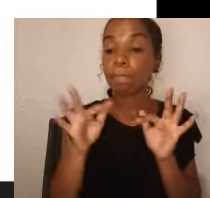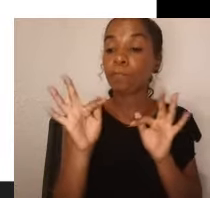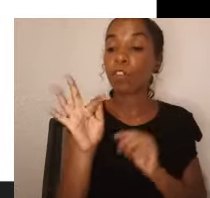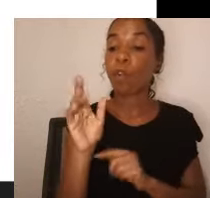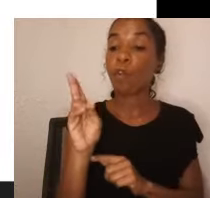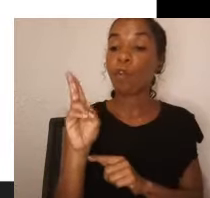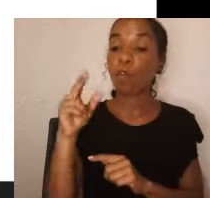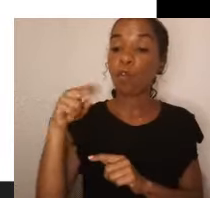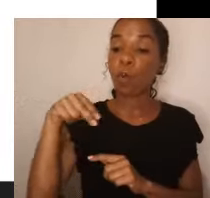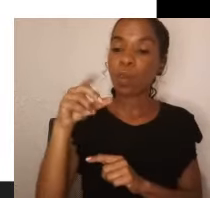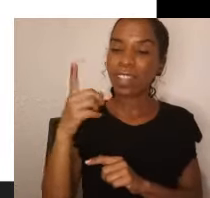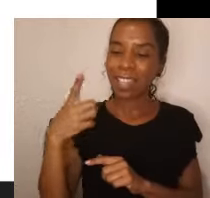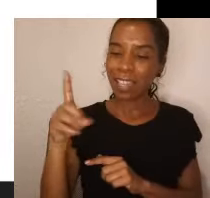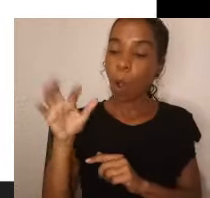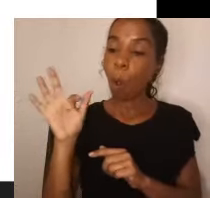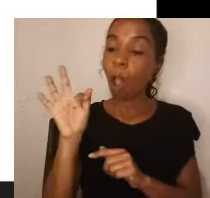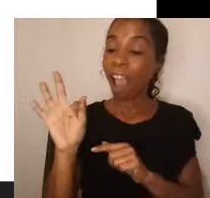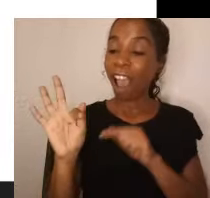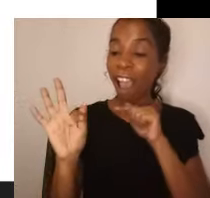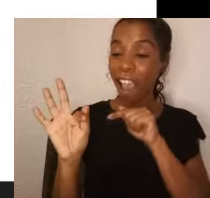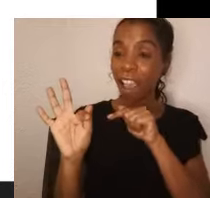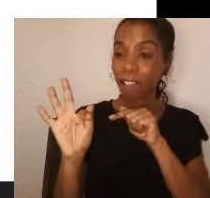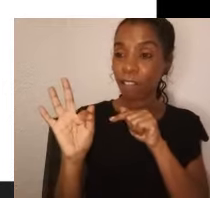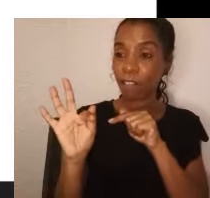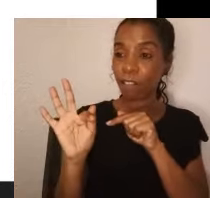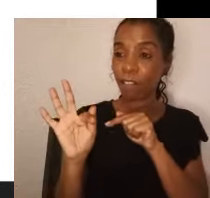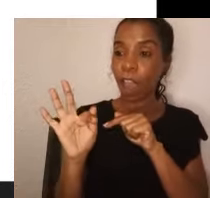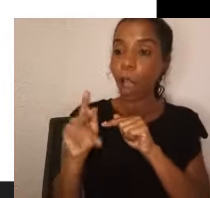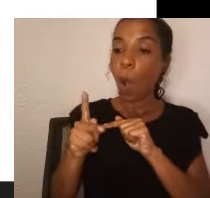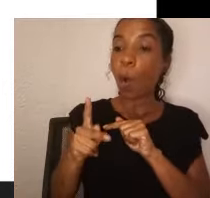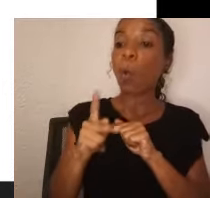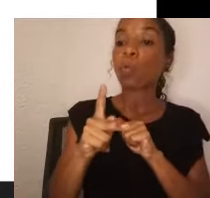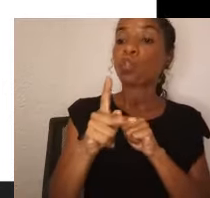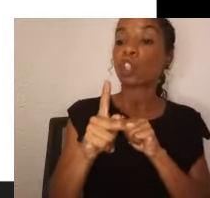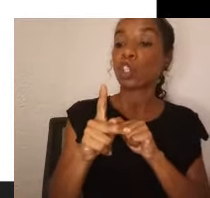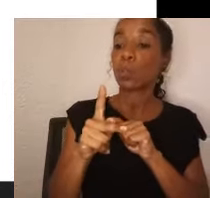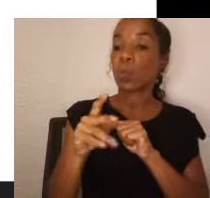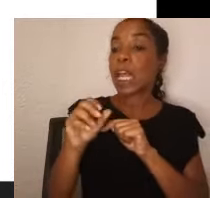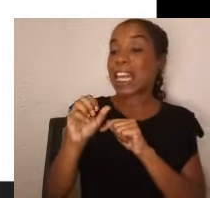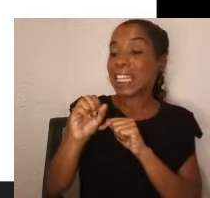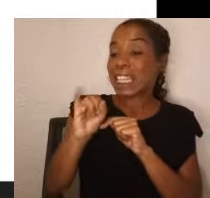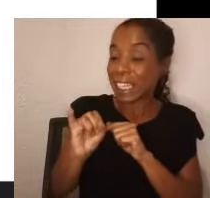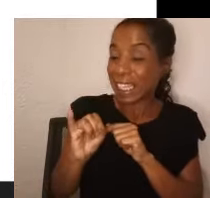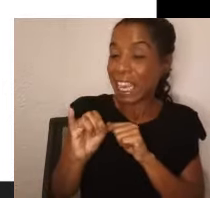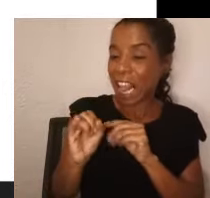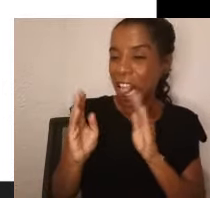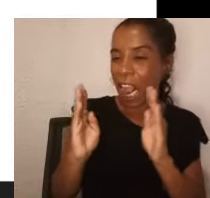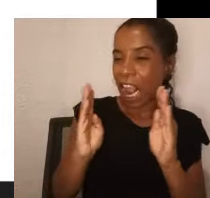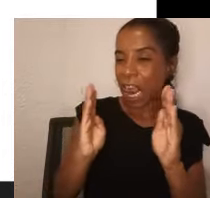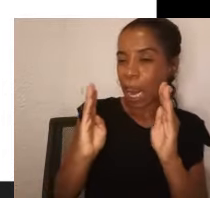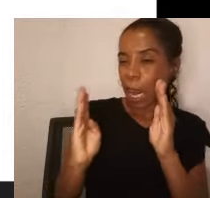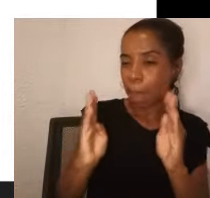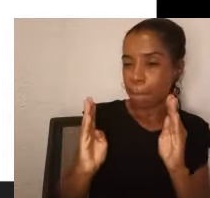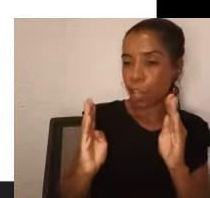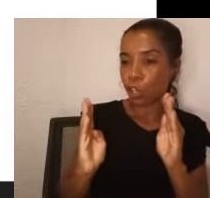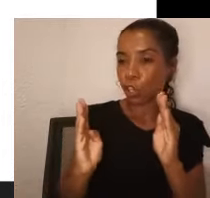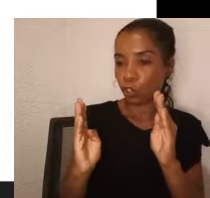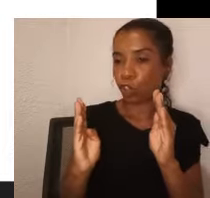nesse ponto A se o limite da função f, quando x tende a A,